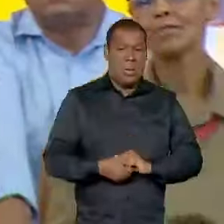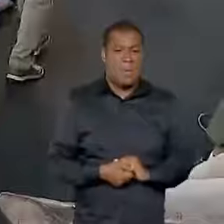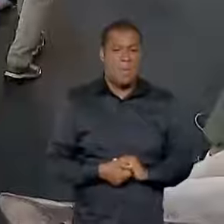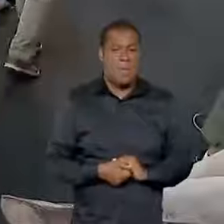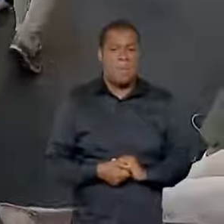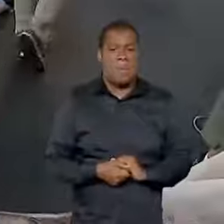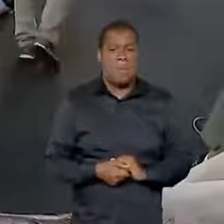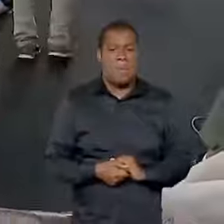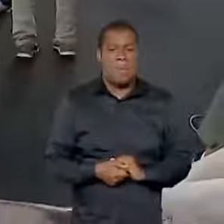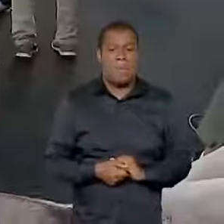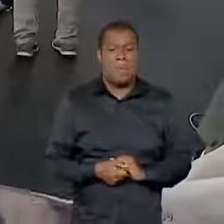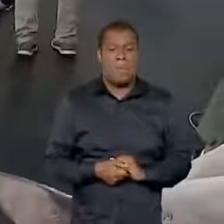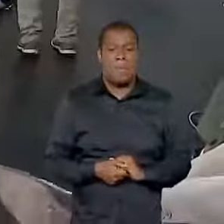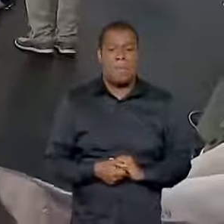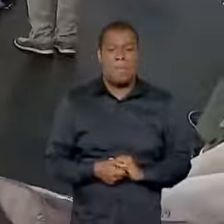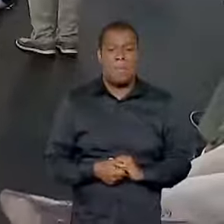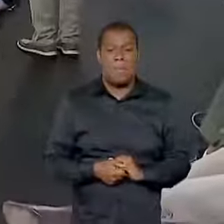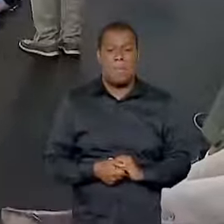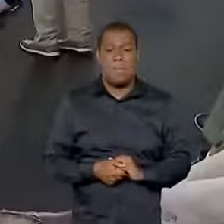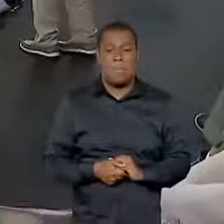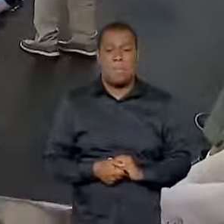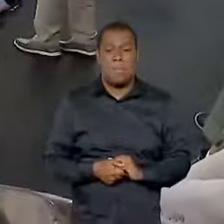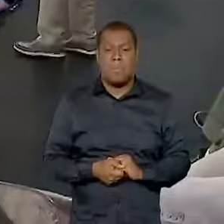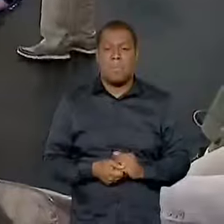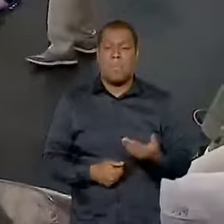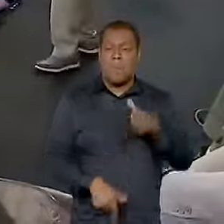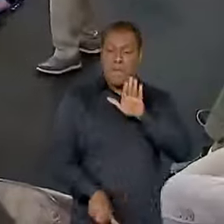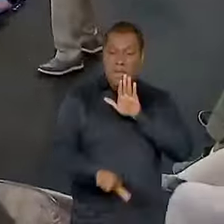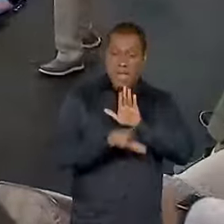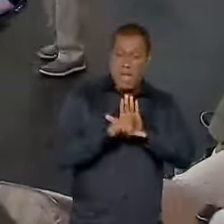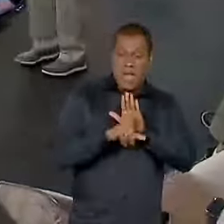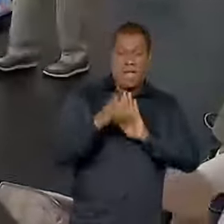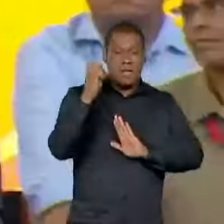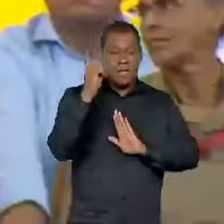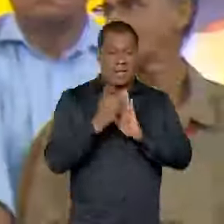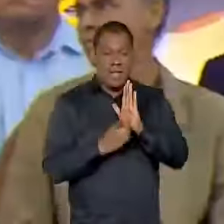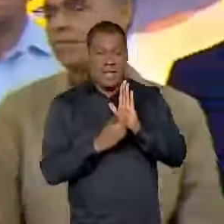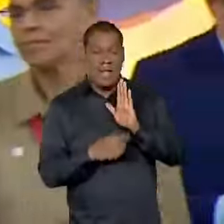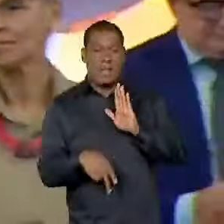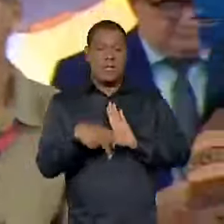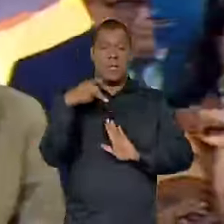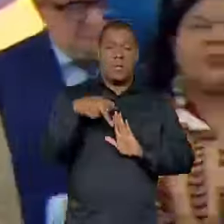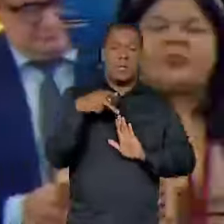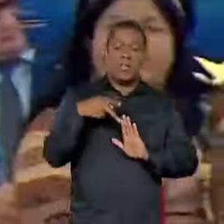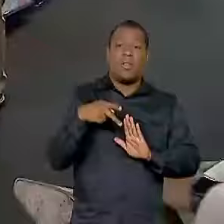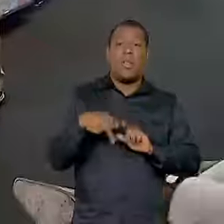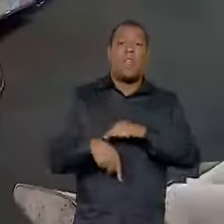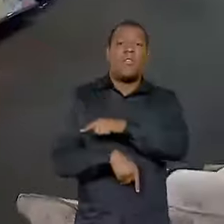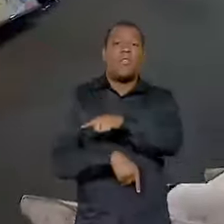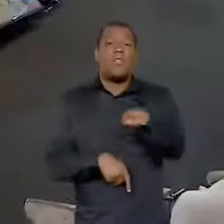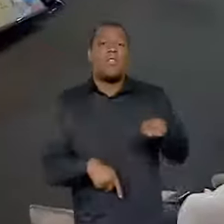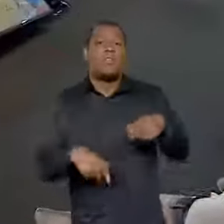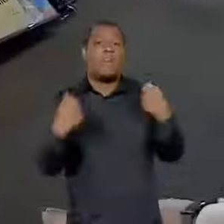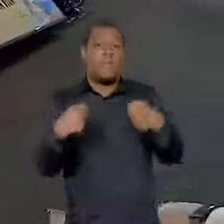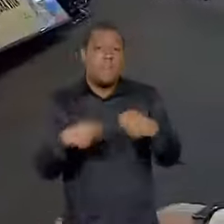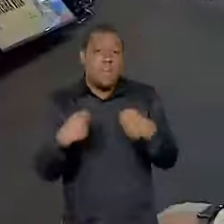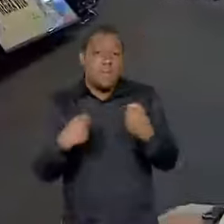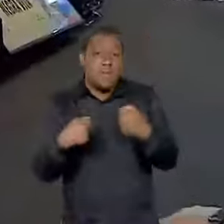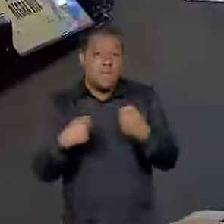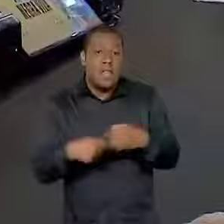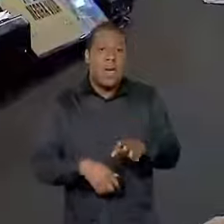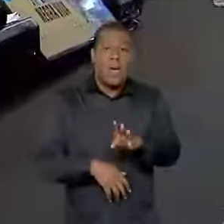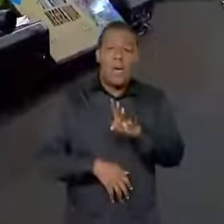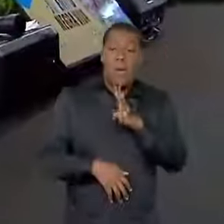é totalmente suficiente se vocês não entenderem concretamente